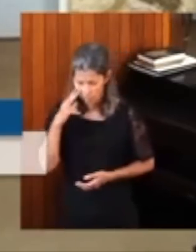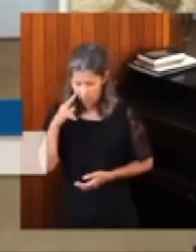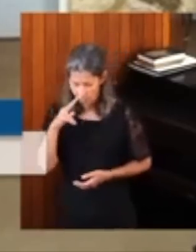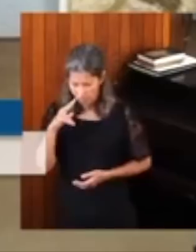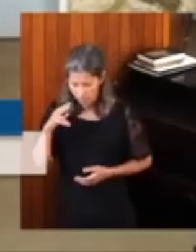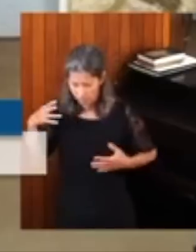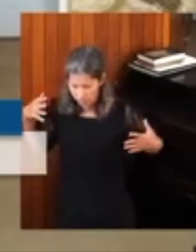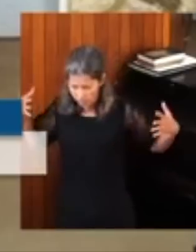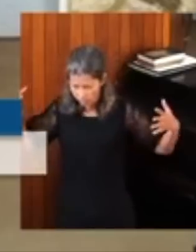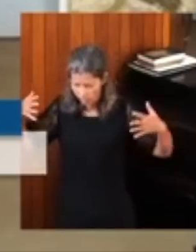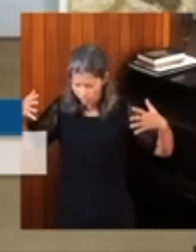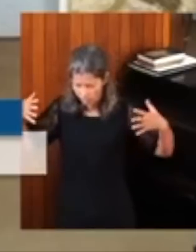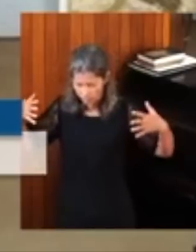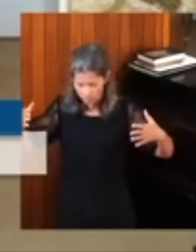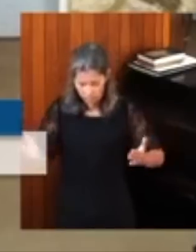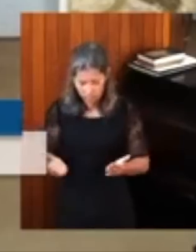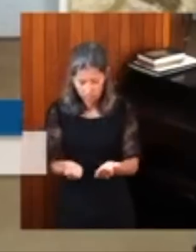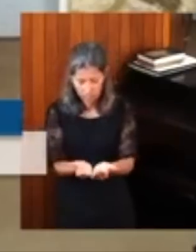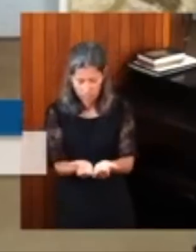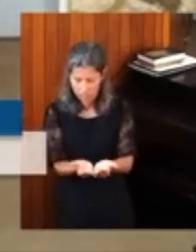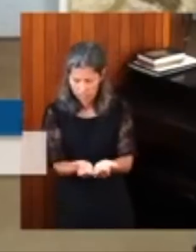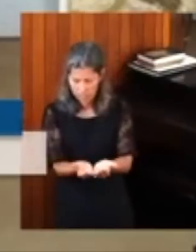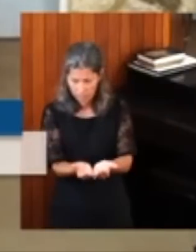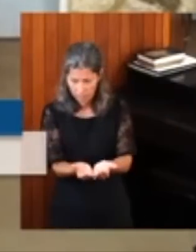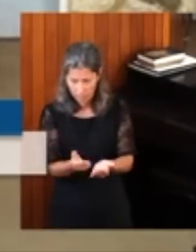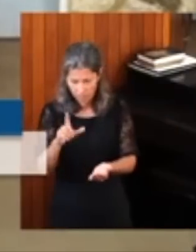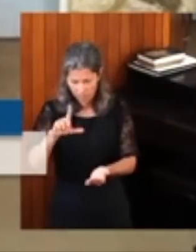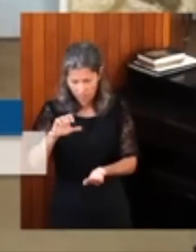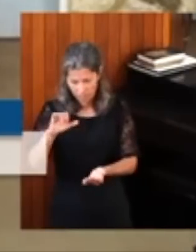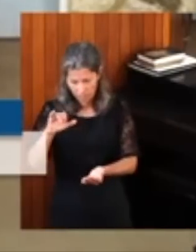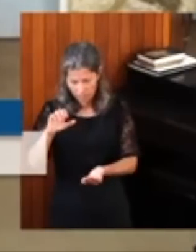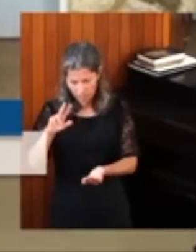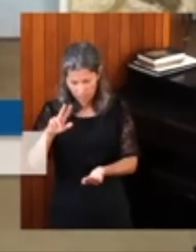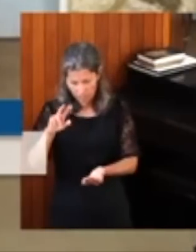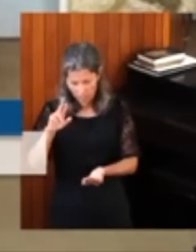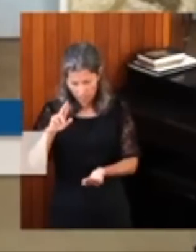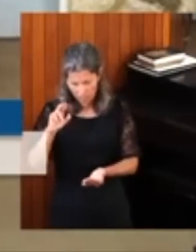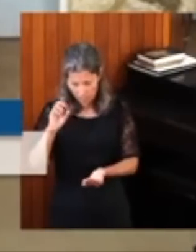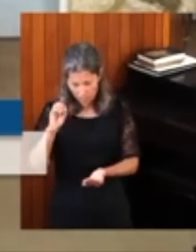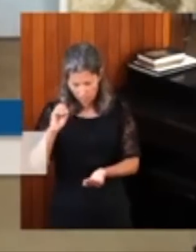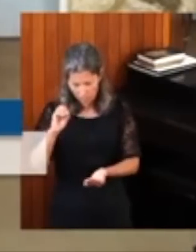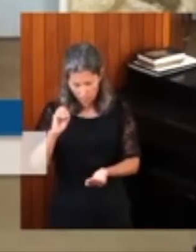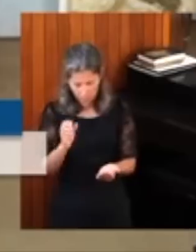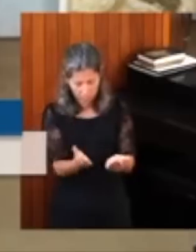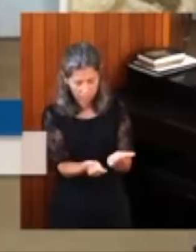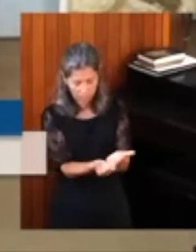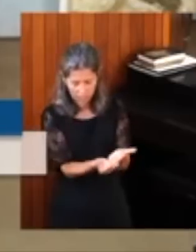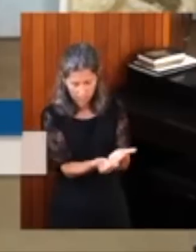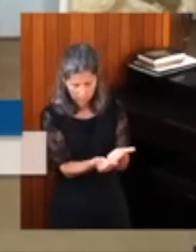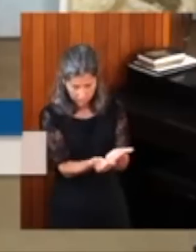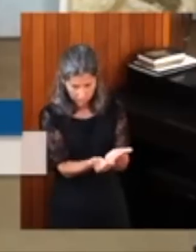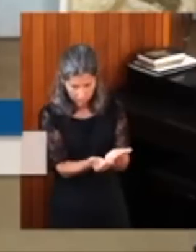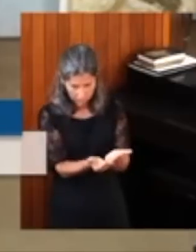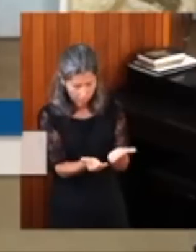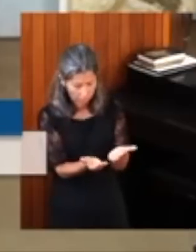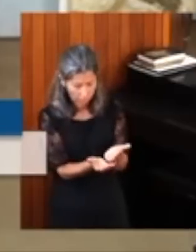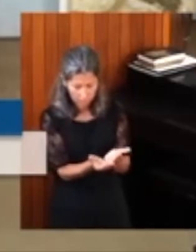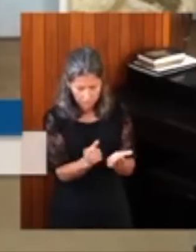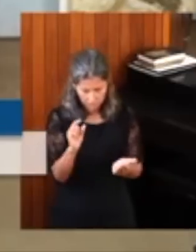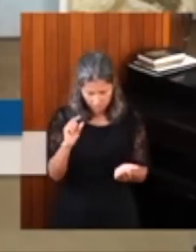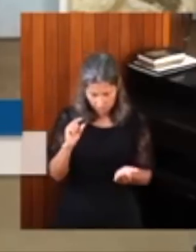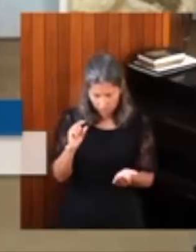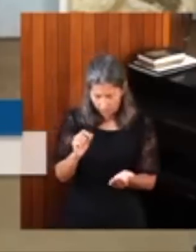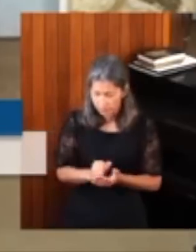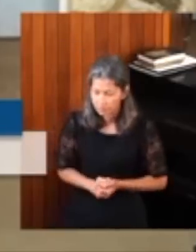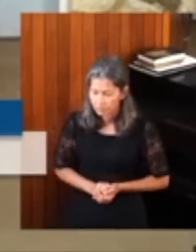leão. E quando ele gritou, os 7 trovões fizeram soar as suas próprias vozes. Logo que os 7 trovões